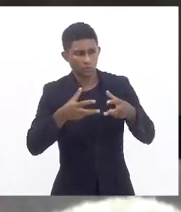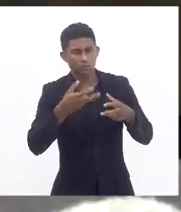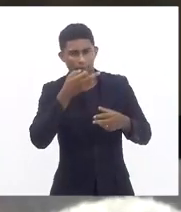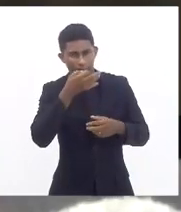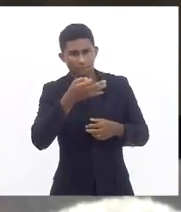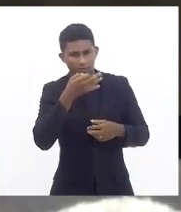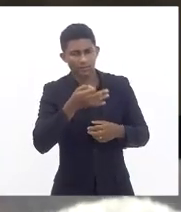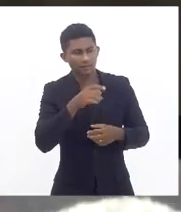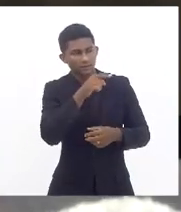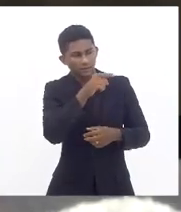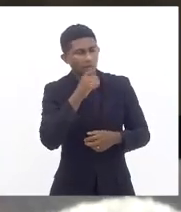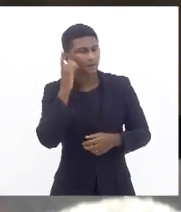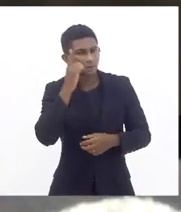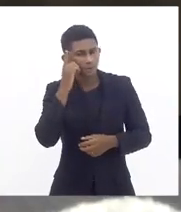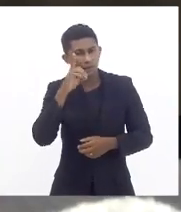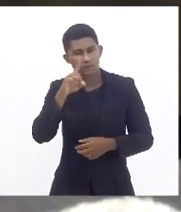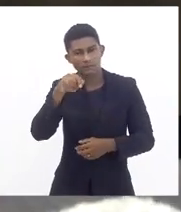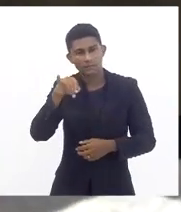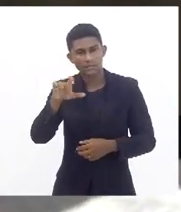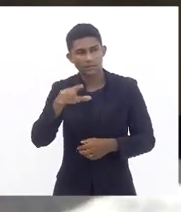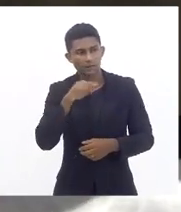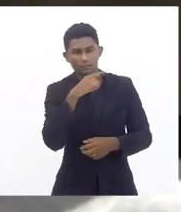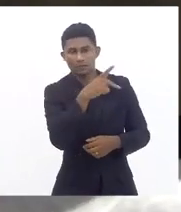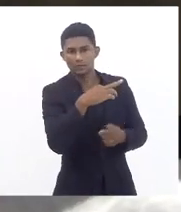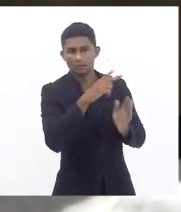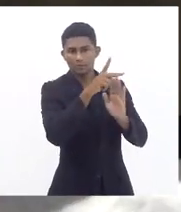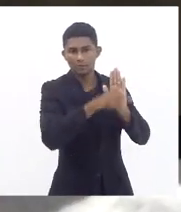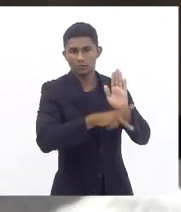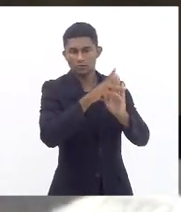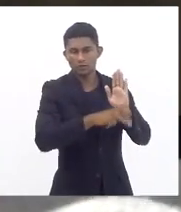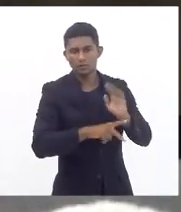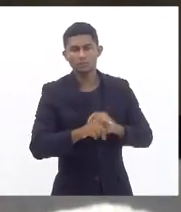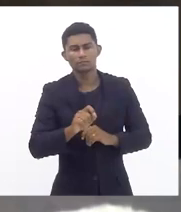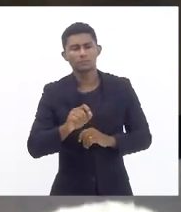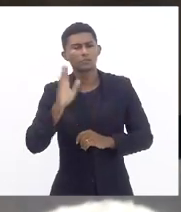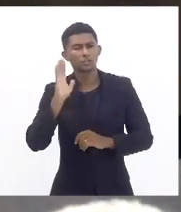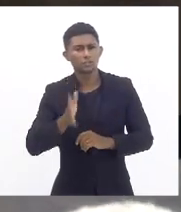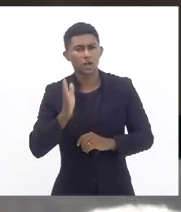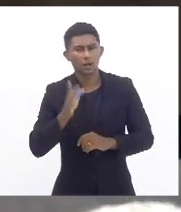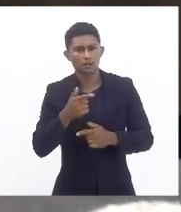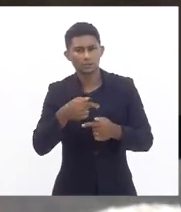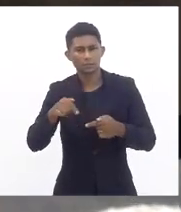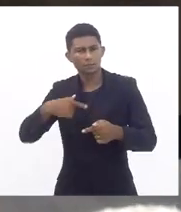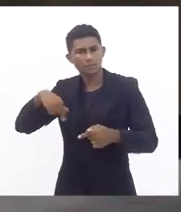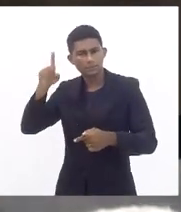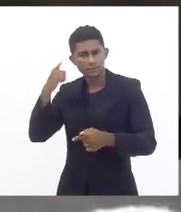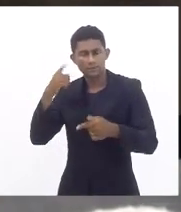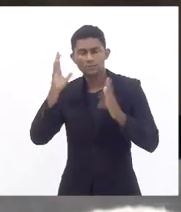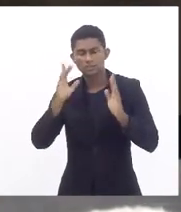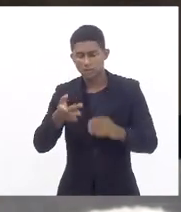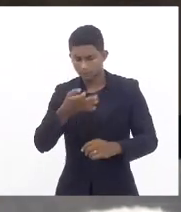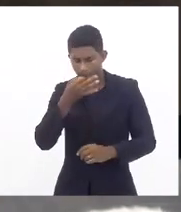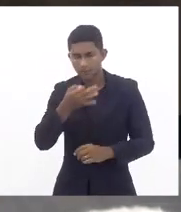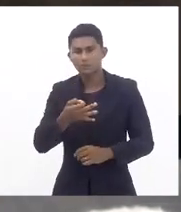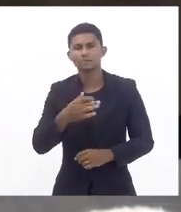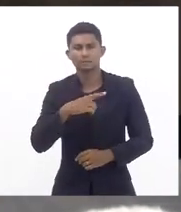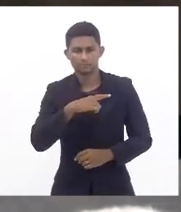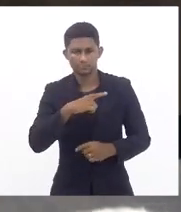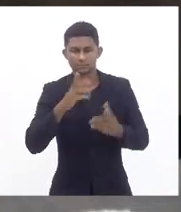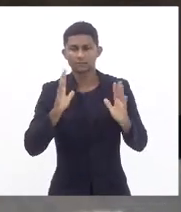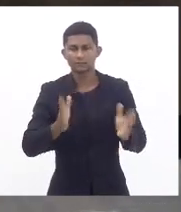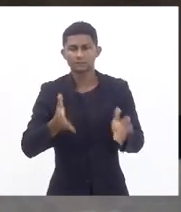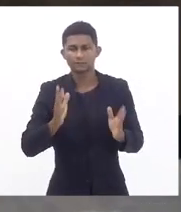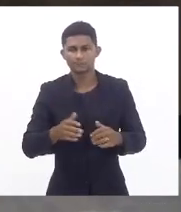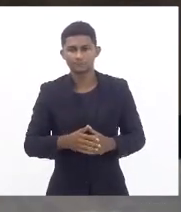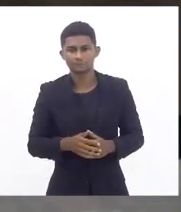deputado Daniel Librelon, o projeto já havia dado parecer na semana passada sobre ele na sua totalidade